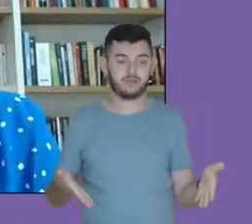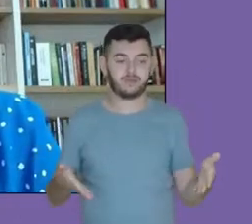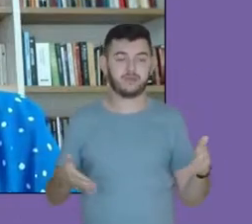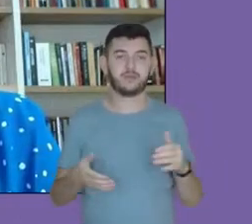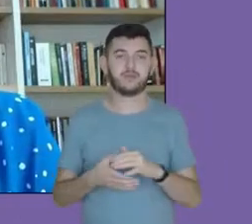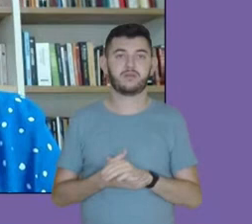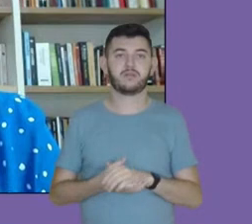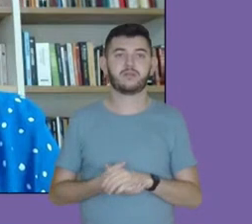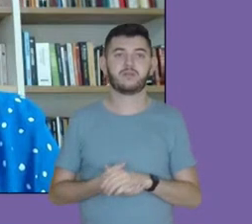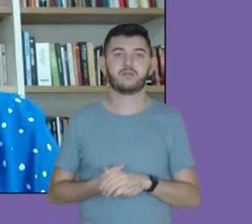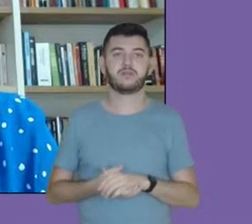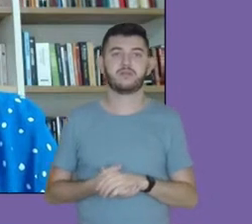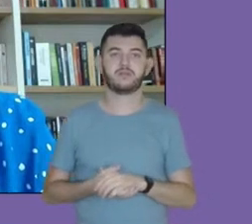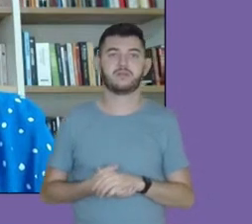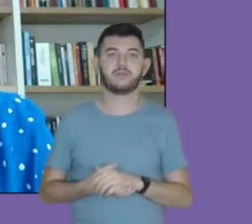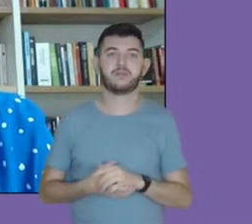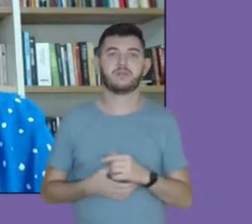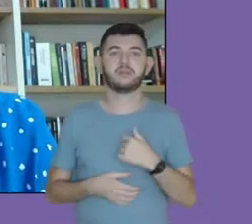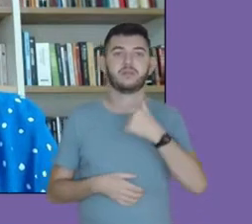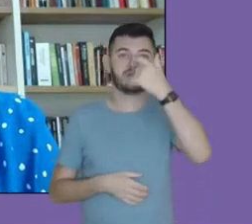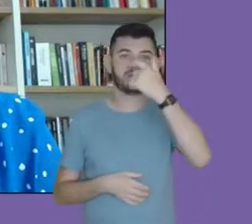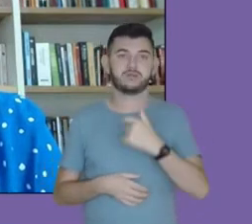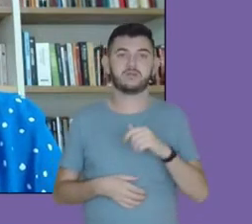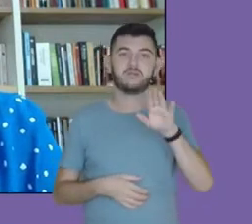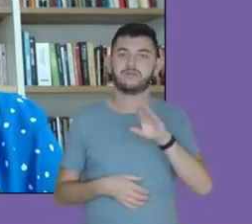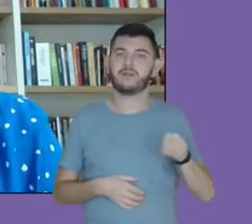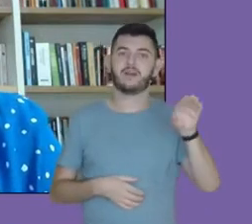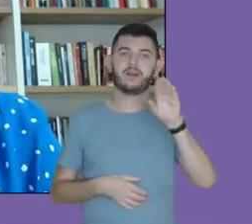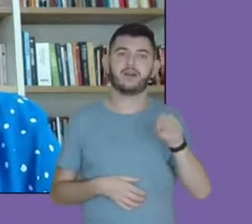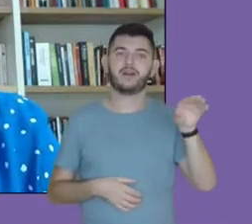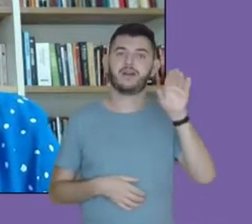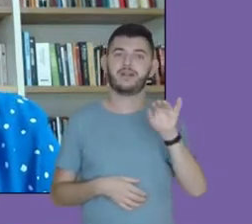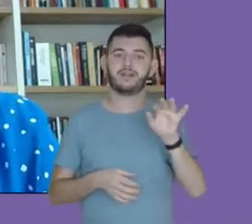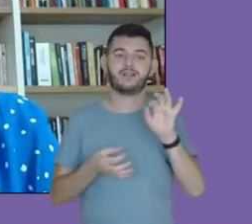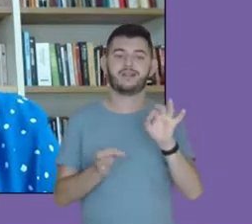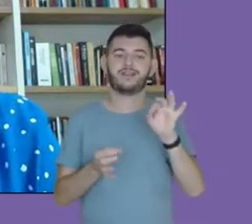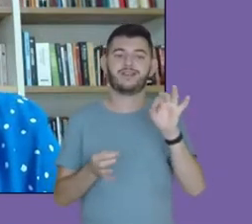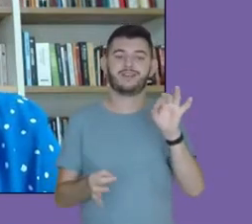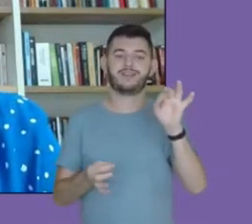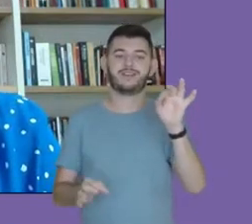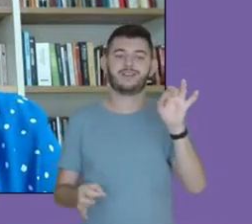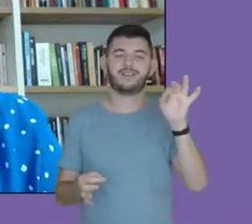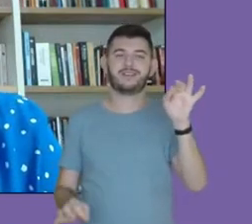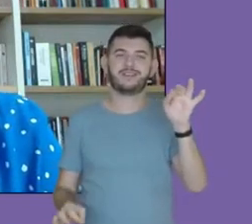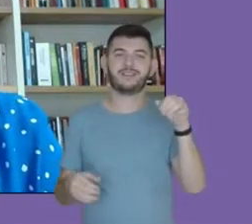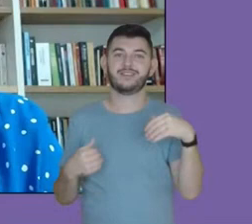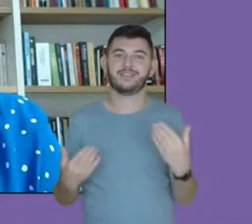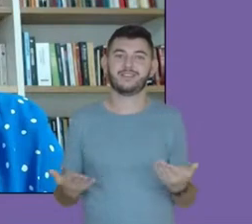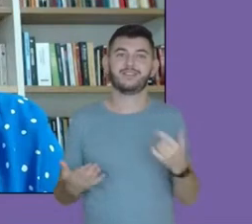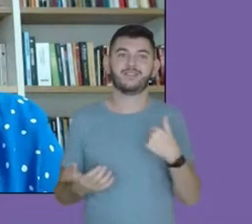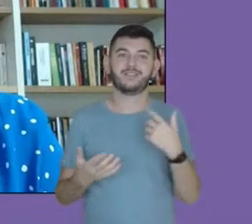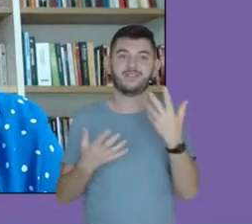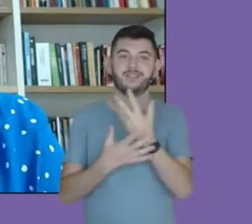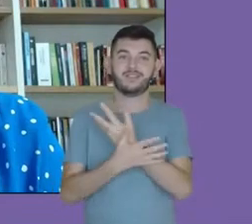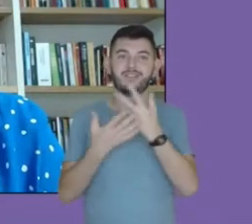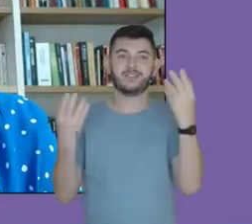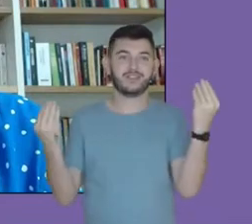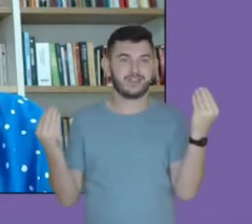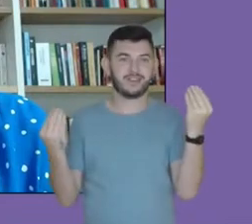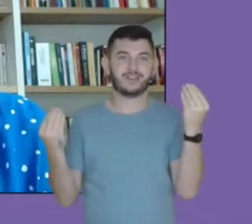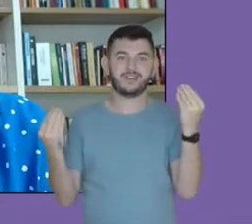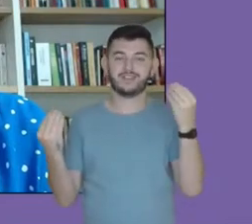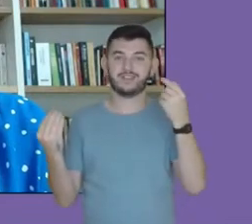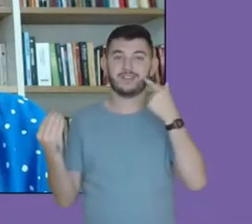um pouco falante demais, viu? Então, deixa eu só mas vivo esquecendo da